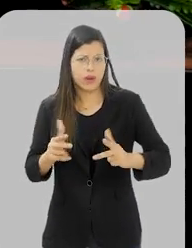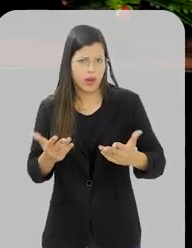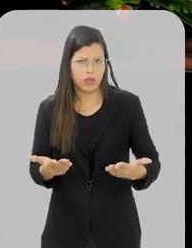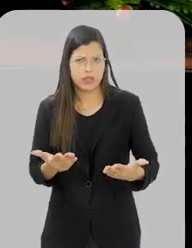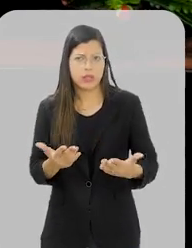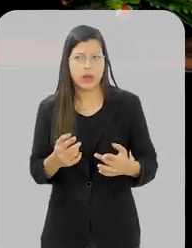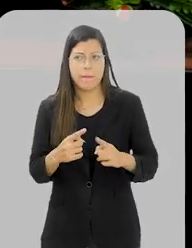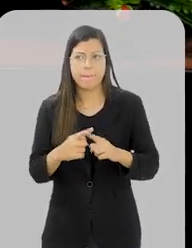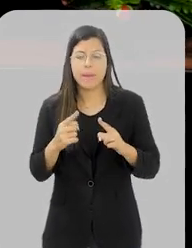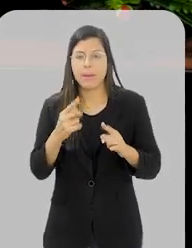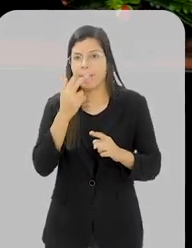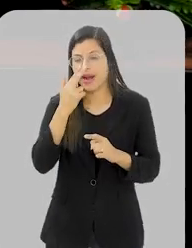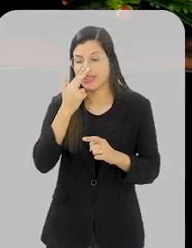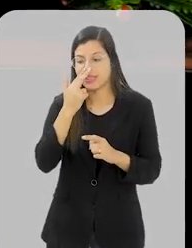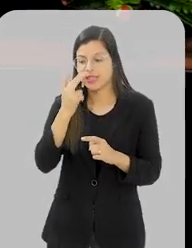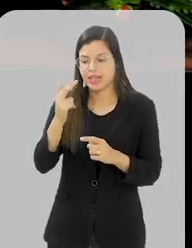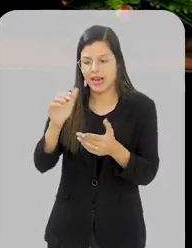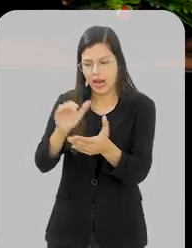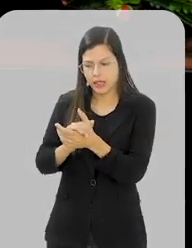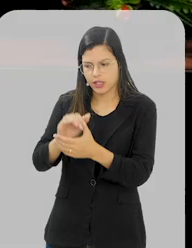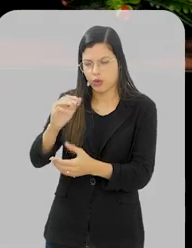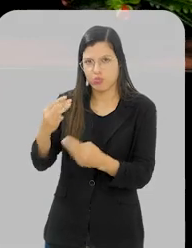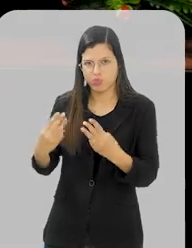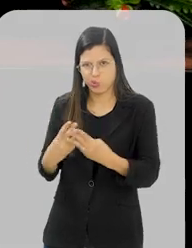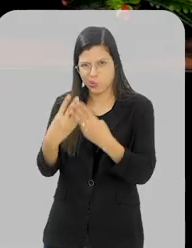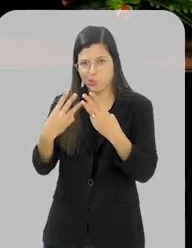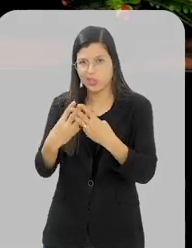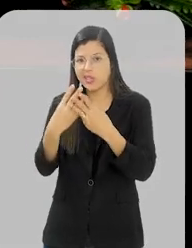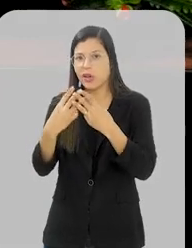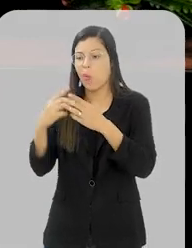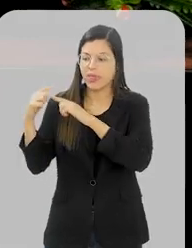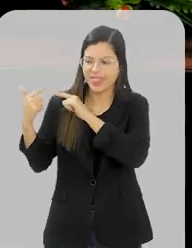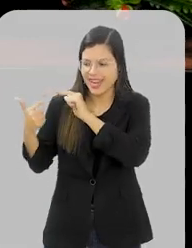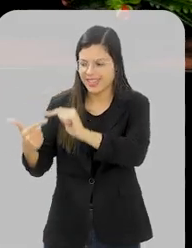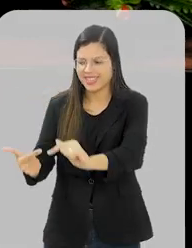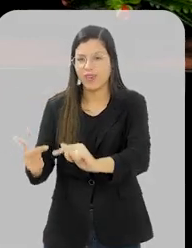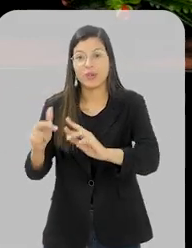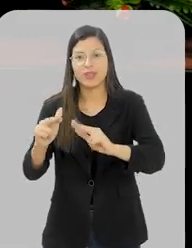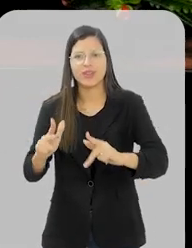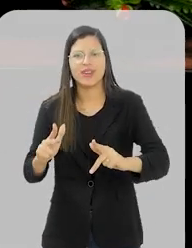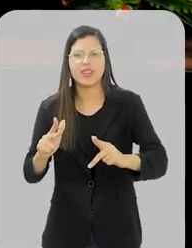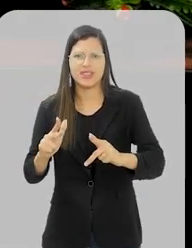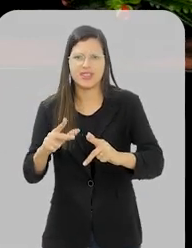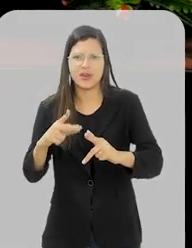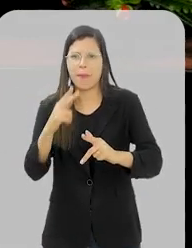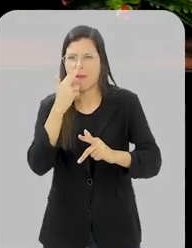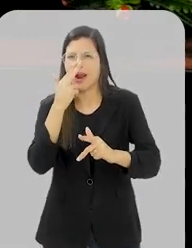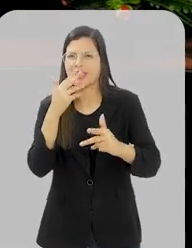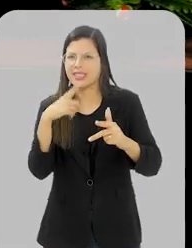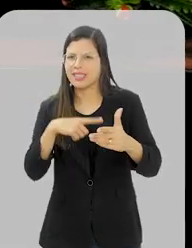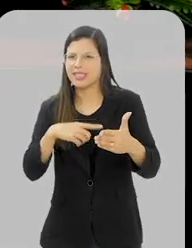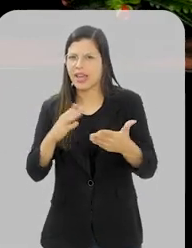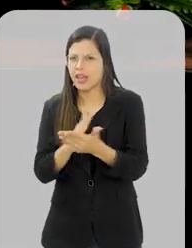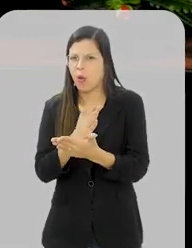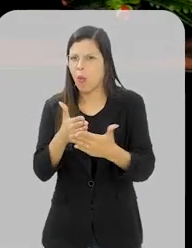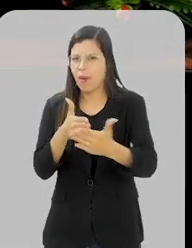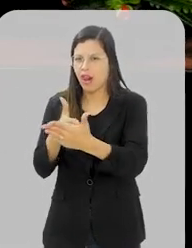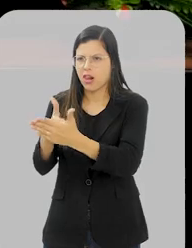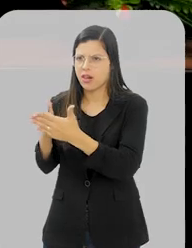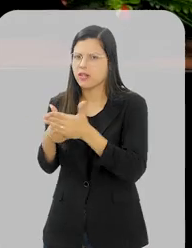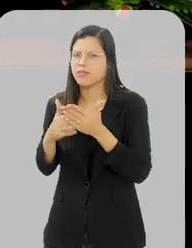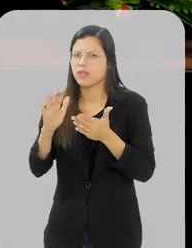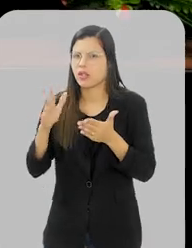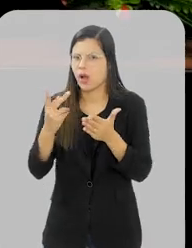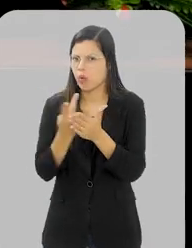diferenciação disso mas quando vai casar com o judeu que tem tradições muito diferentes Há sim algumas restrições isso já